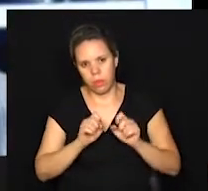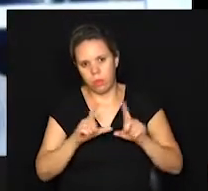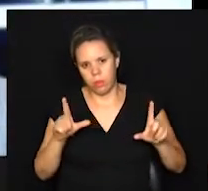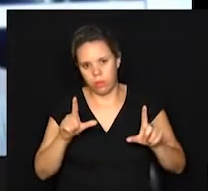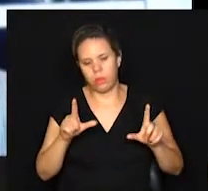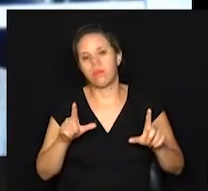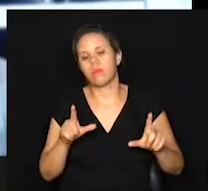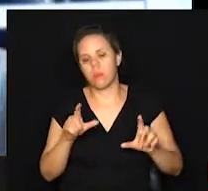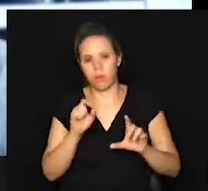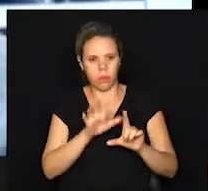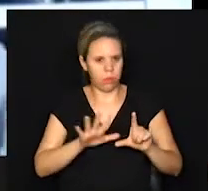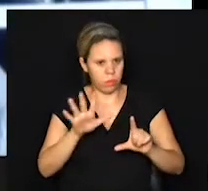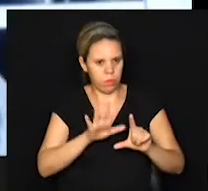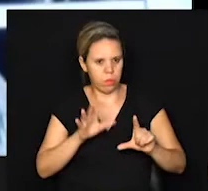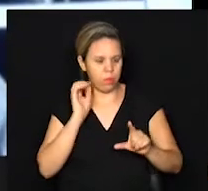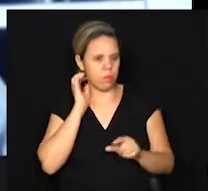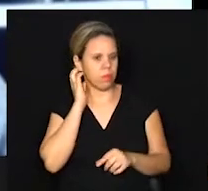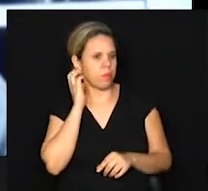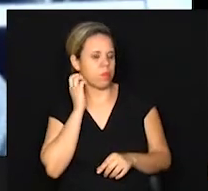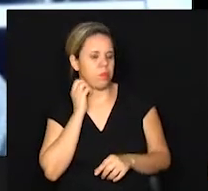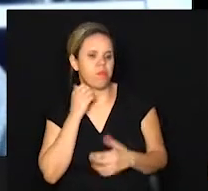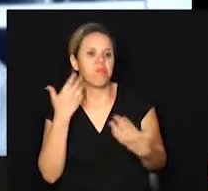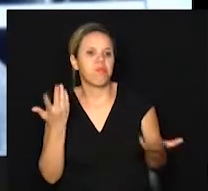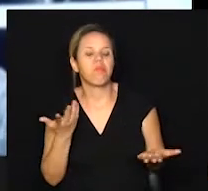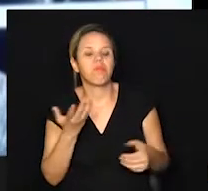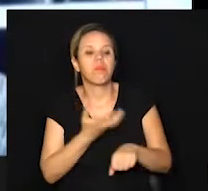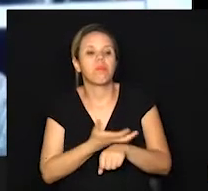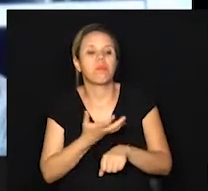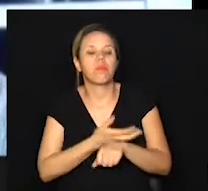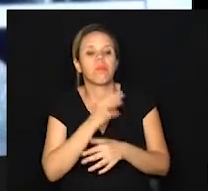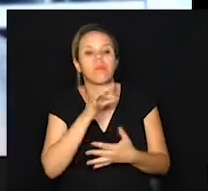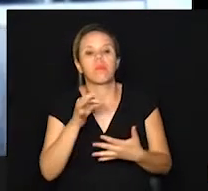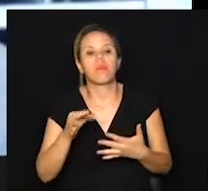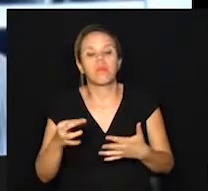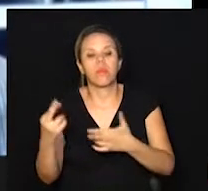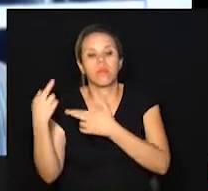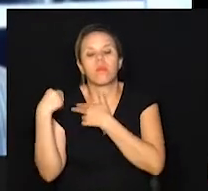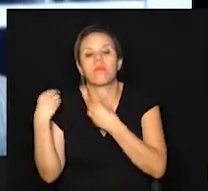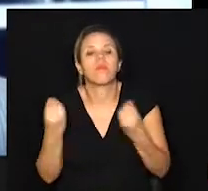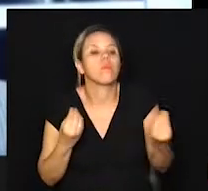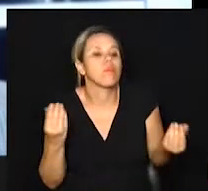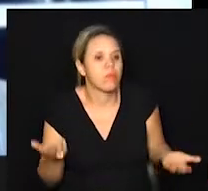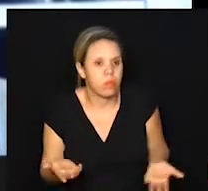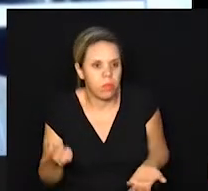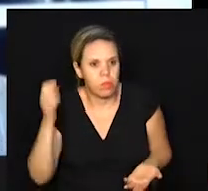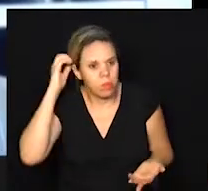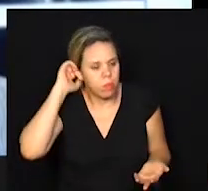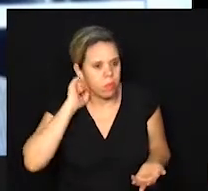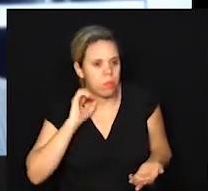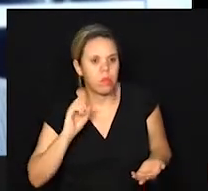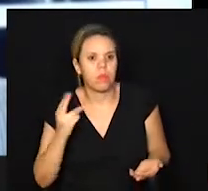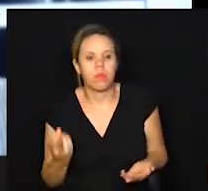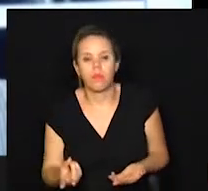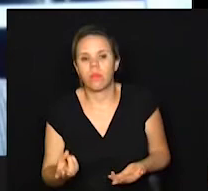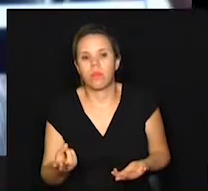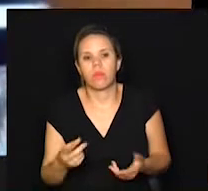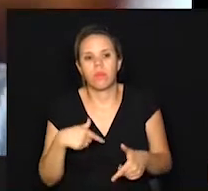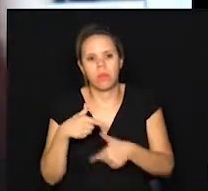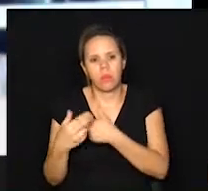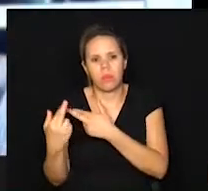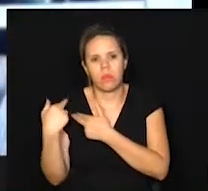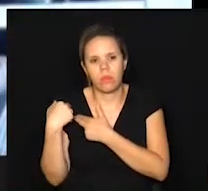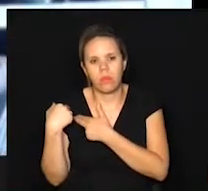etc. Agora, se a gente nem sabia quais seriam as disciplinas que a gente estaria responsável, como que ia ser, né? Ou seja, a carga de trabalho ia